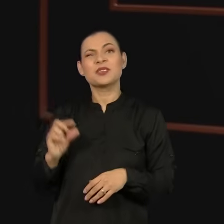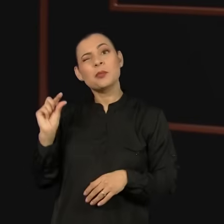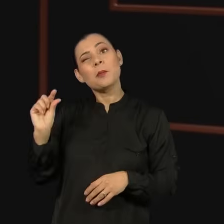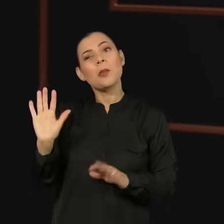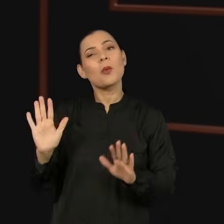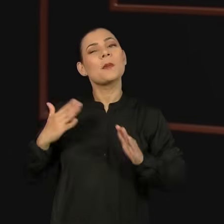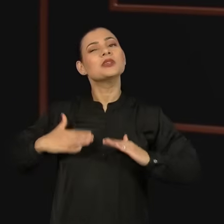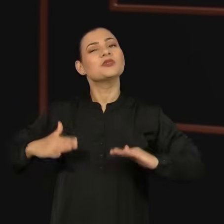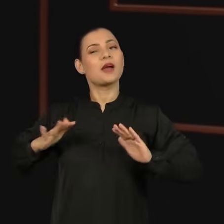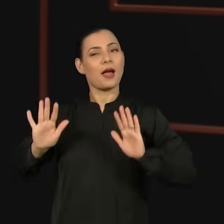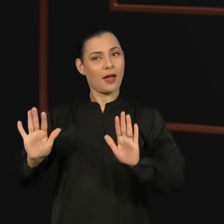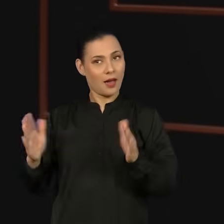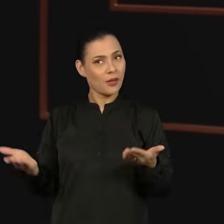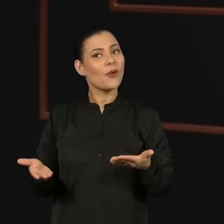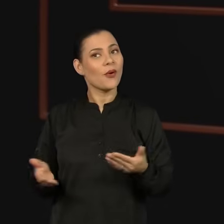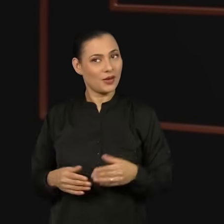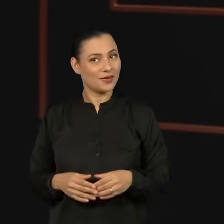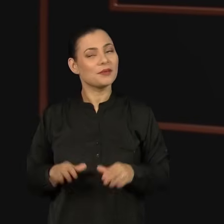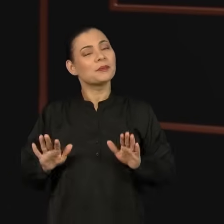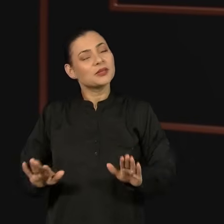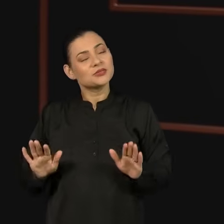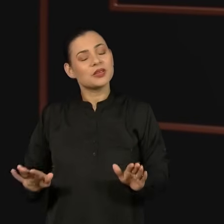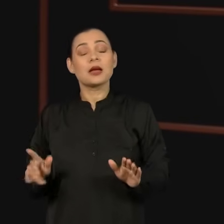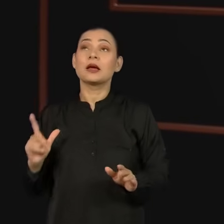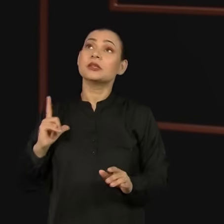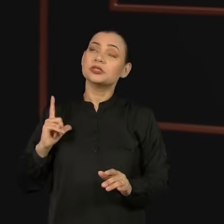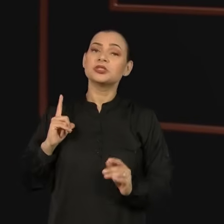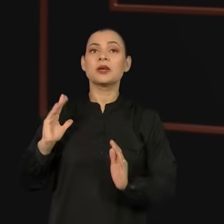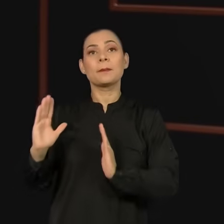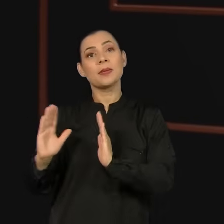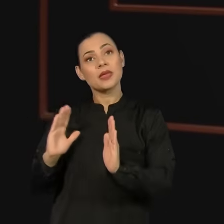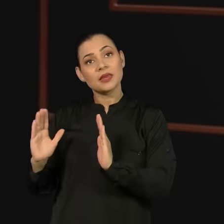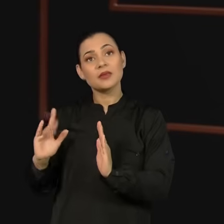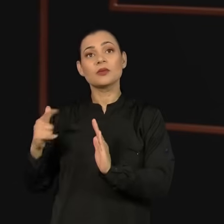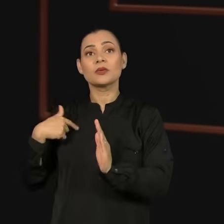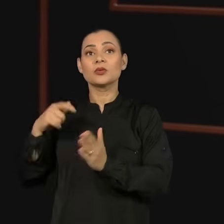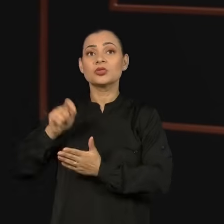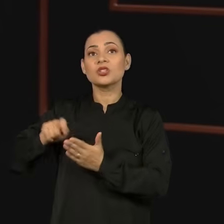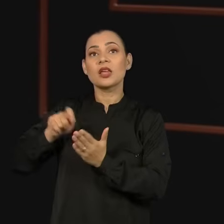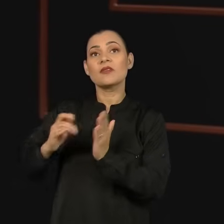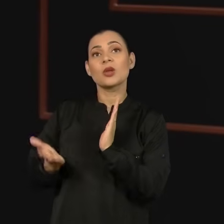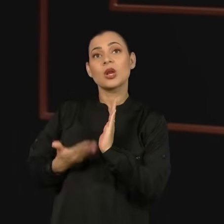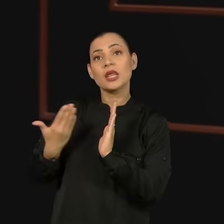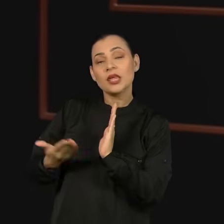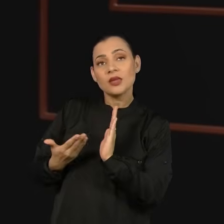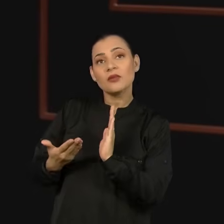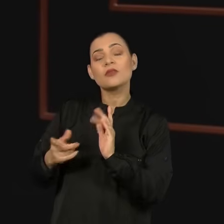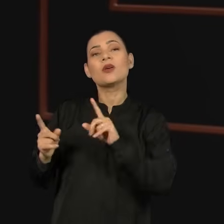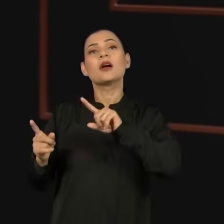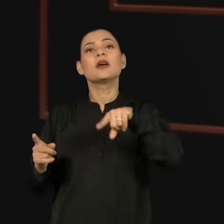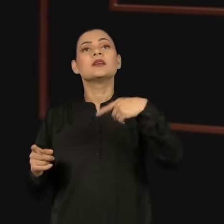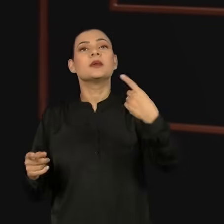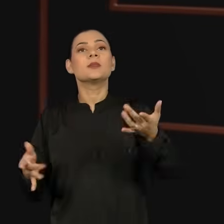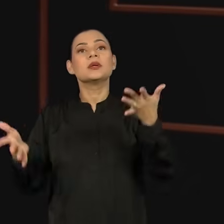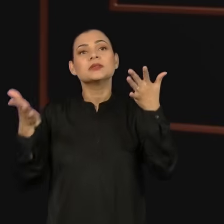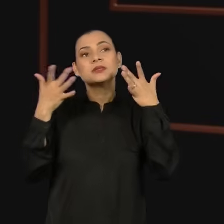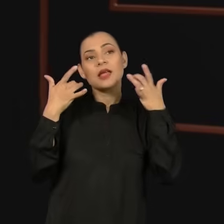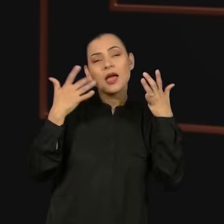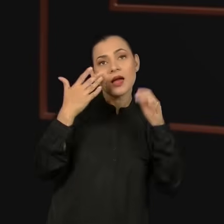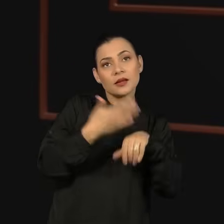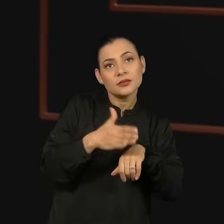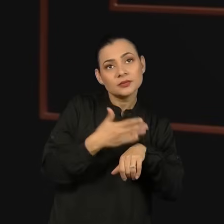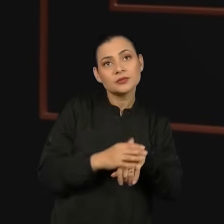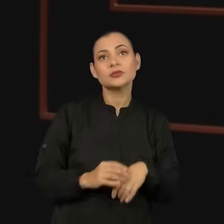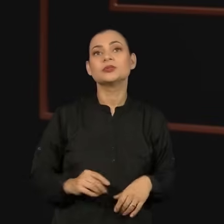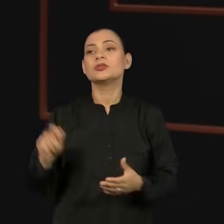mais devagar, né? Tinha épocas que eu estava escrevendo um livro, ensaiando uma peça e escrevendo um programa